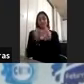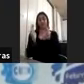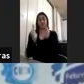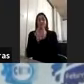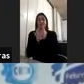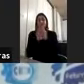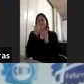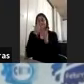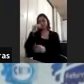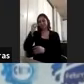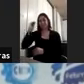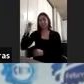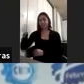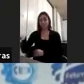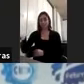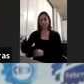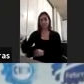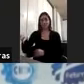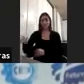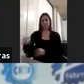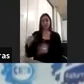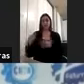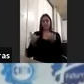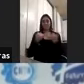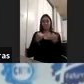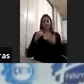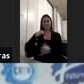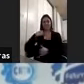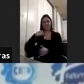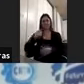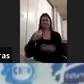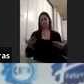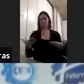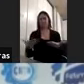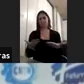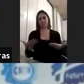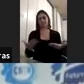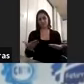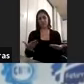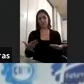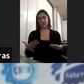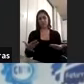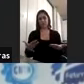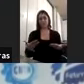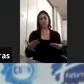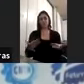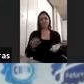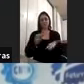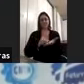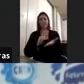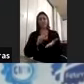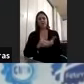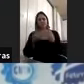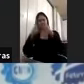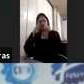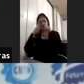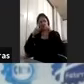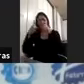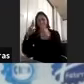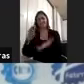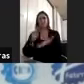marca Renault, a desrespeito à trabalhadora, a truculência, a covardia, sabe? Então, isso que você falou